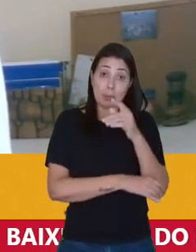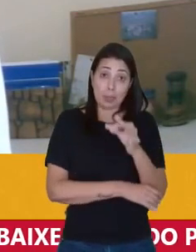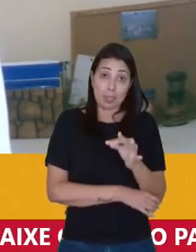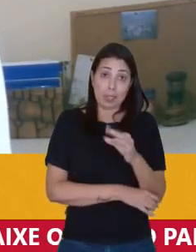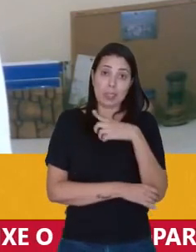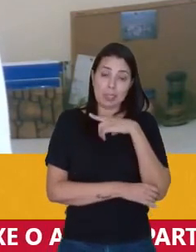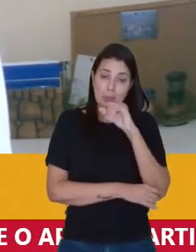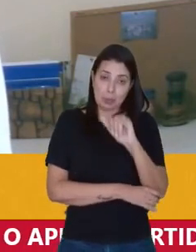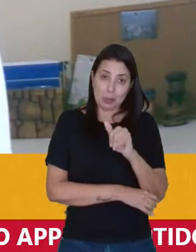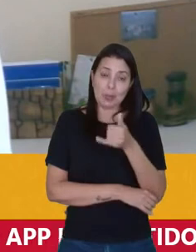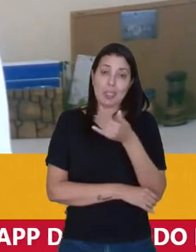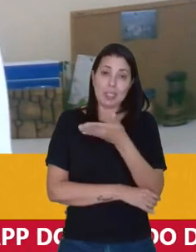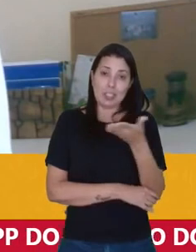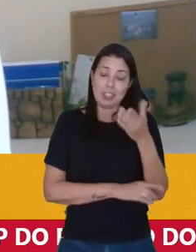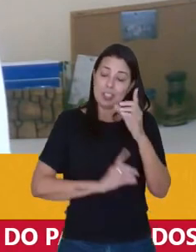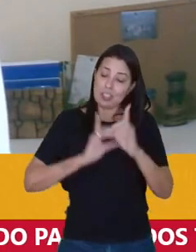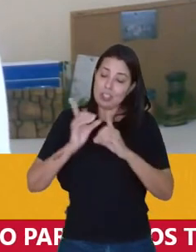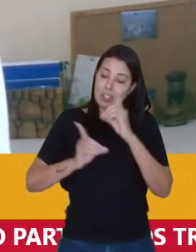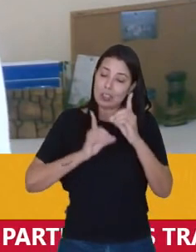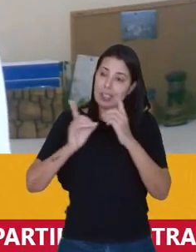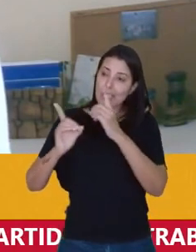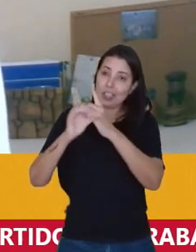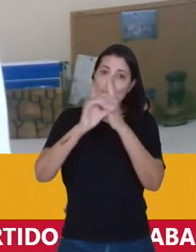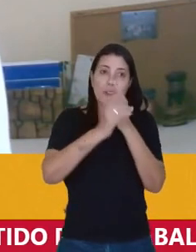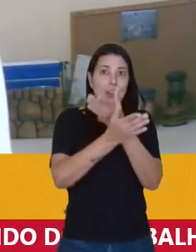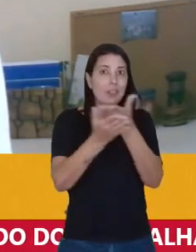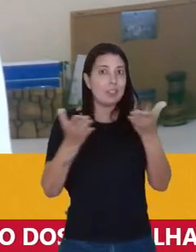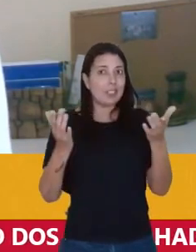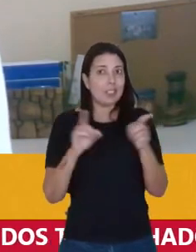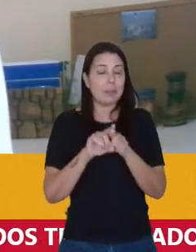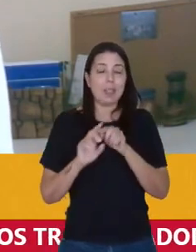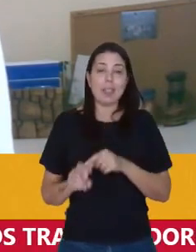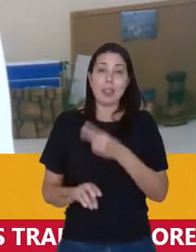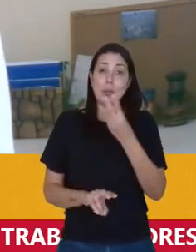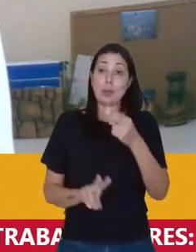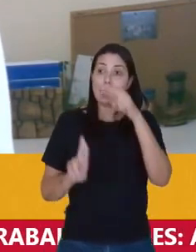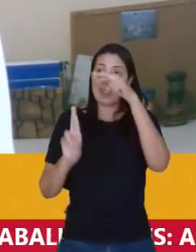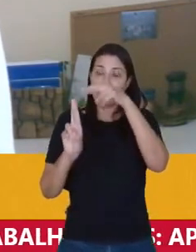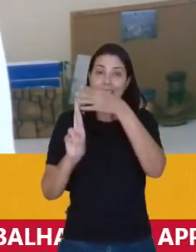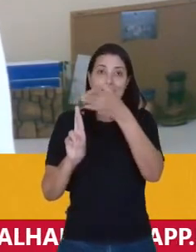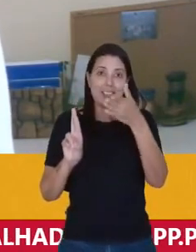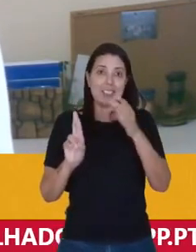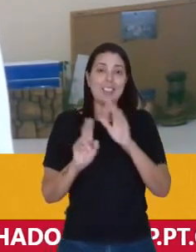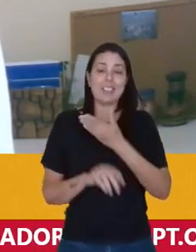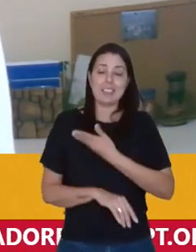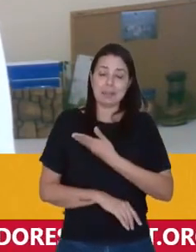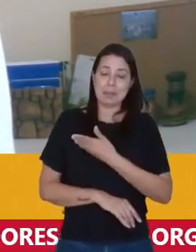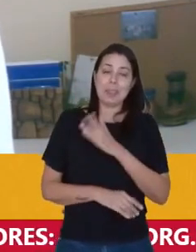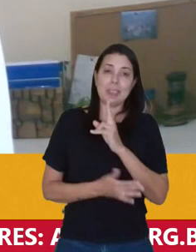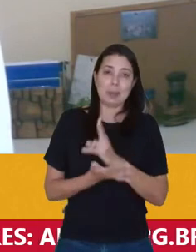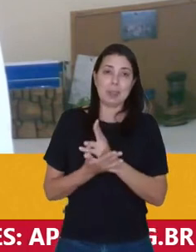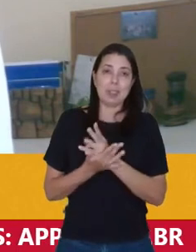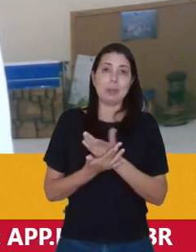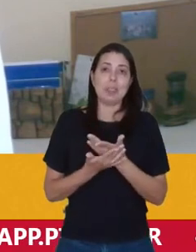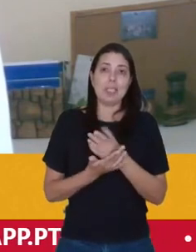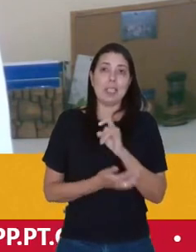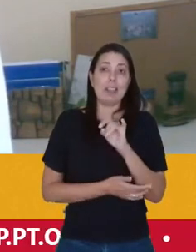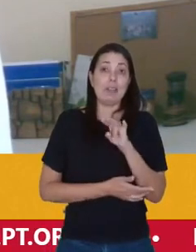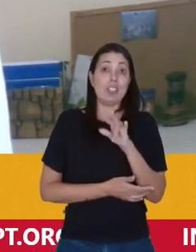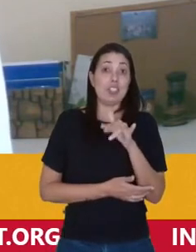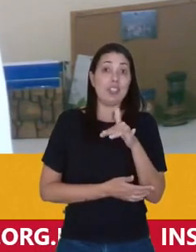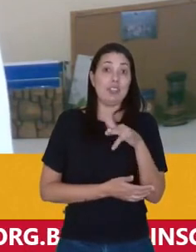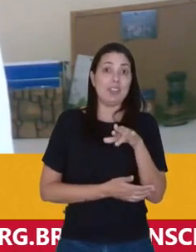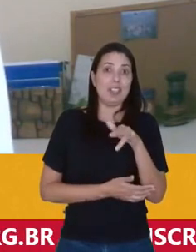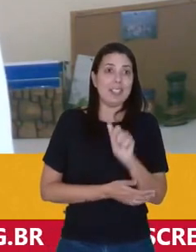essa oportunidade de dialogar, de reencontrar vocês, duas referências, duas queridas, duas amigas, né, ouvir Givânia,